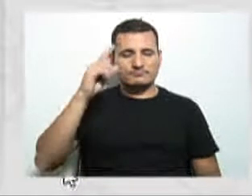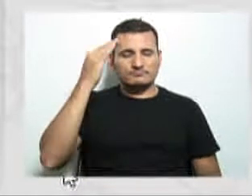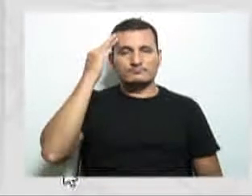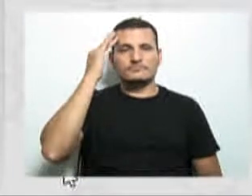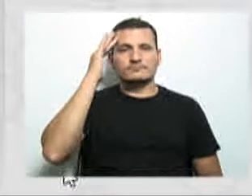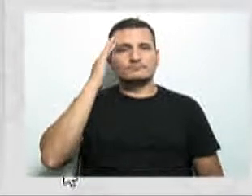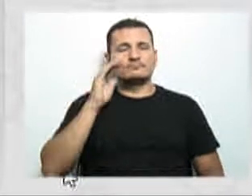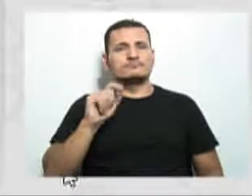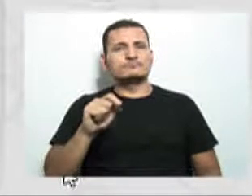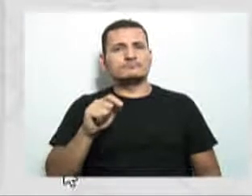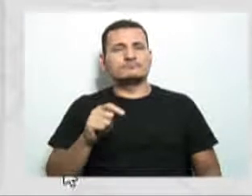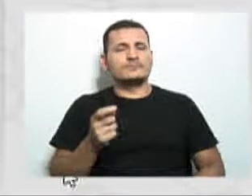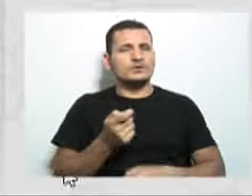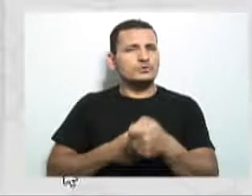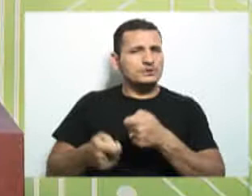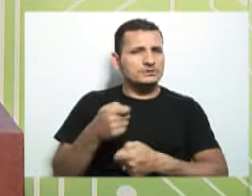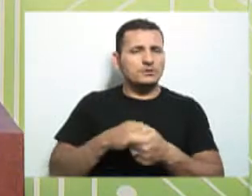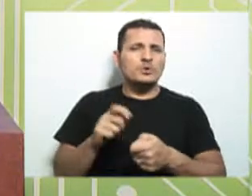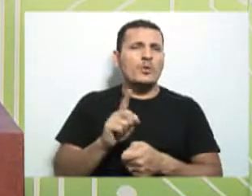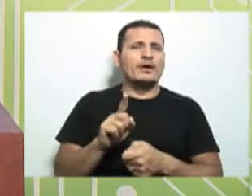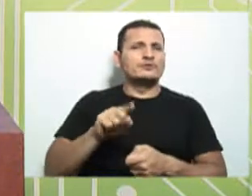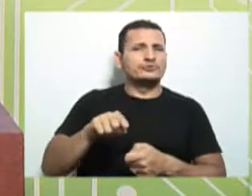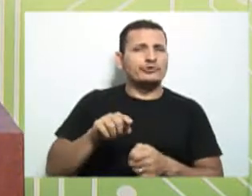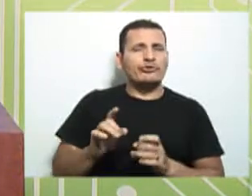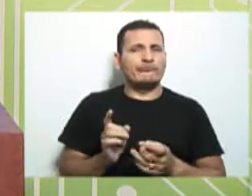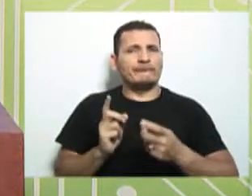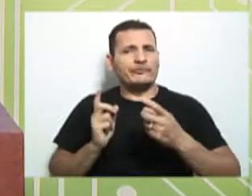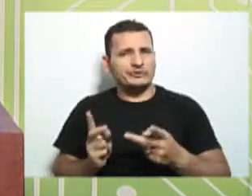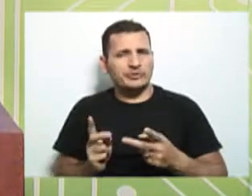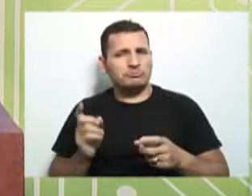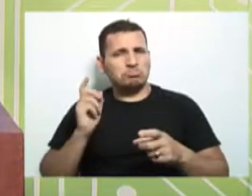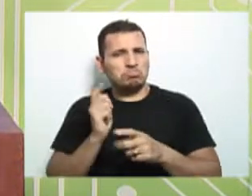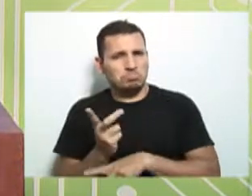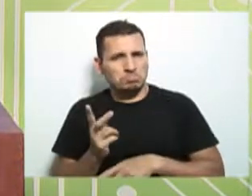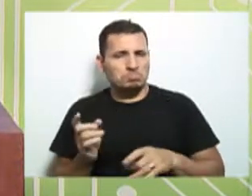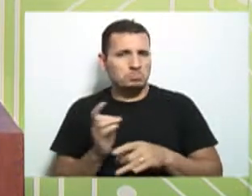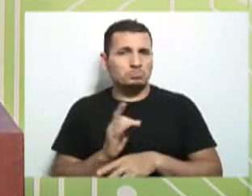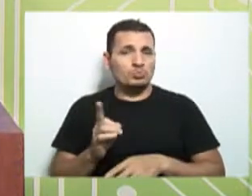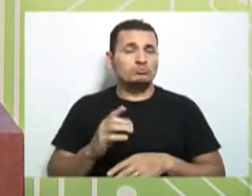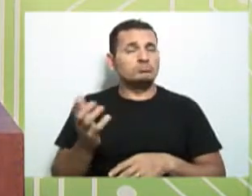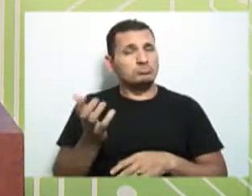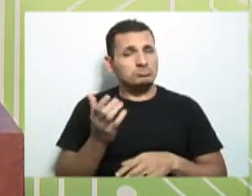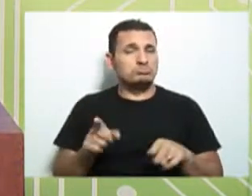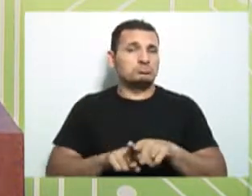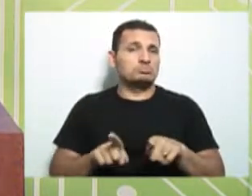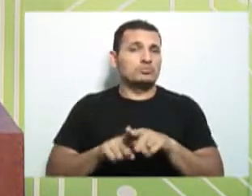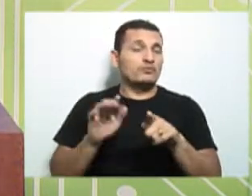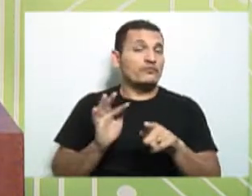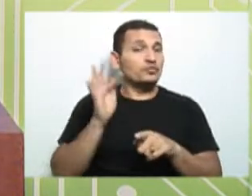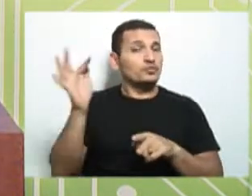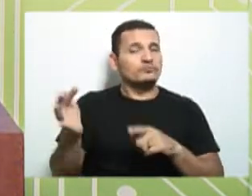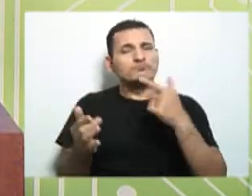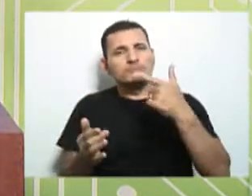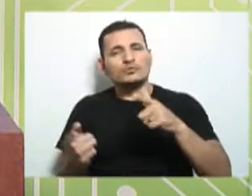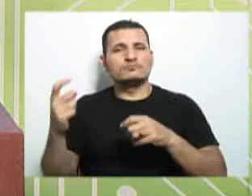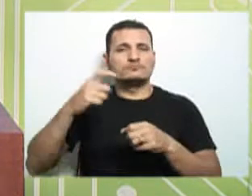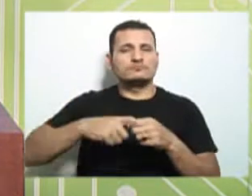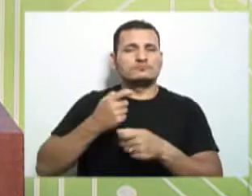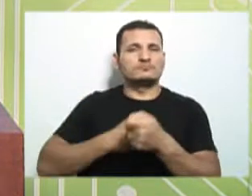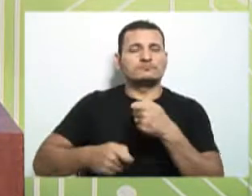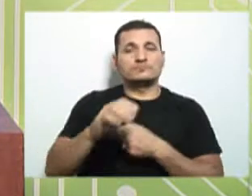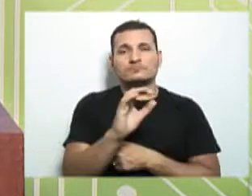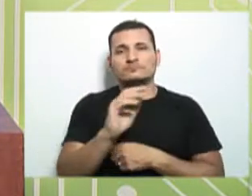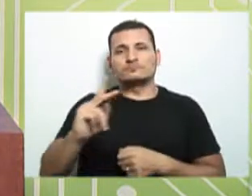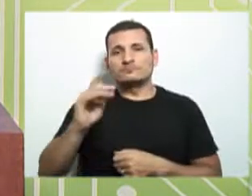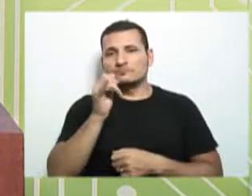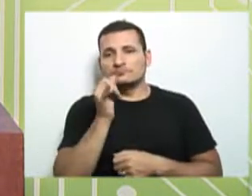que a negociação não acaba só com a venda ou a compra de um produto. Nós vamos querer também novas negociações no futuro. Uma cooperativa, por exemplo,